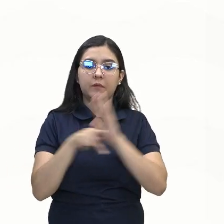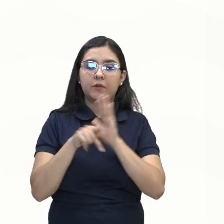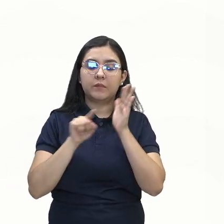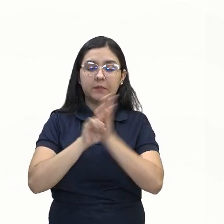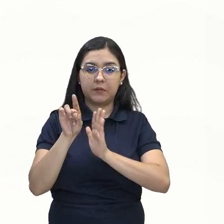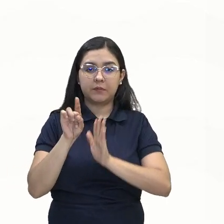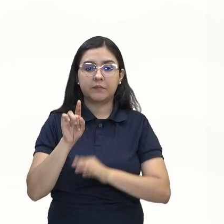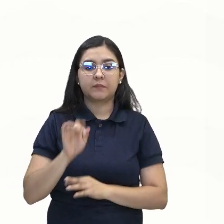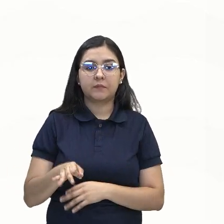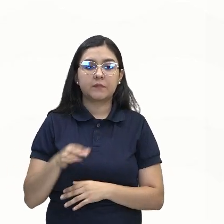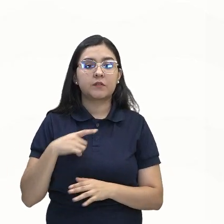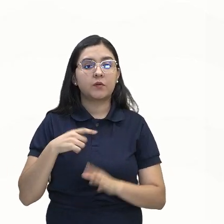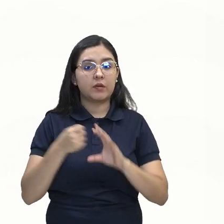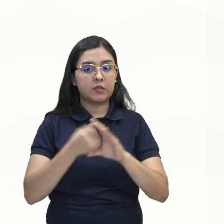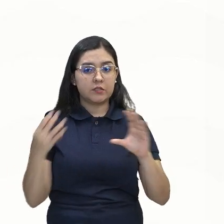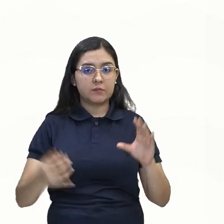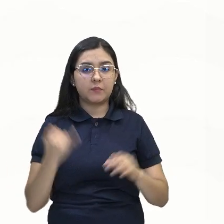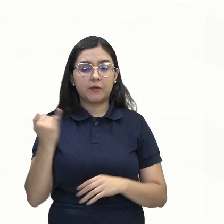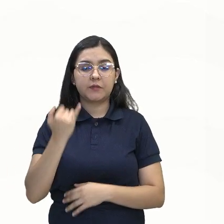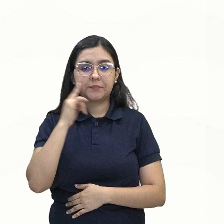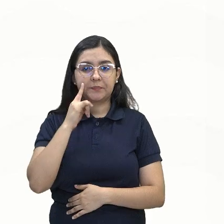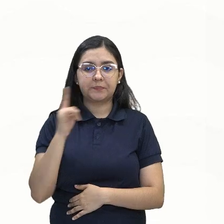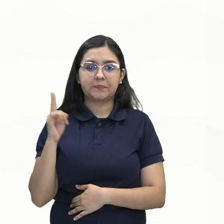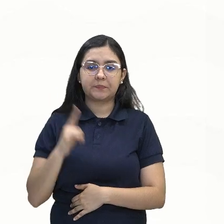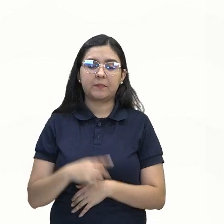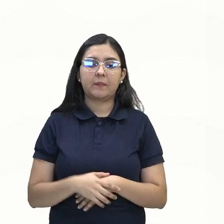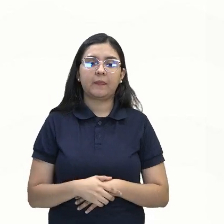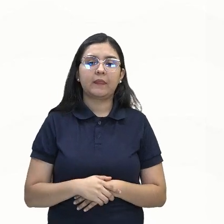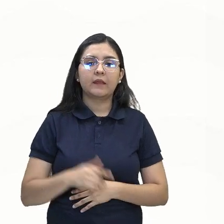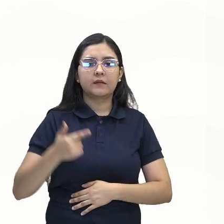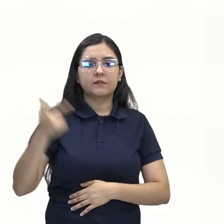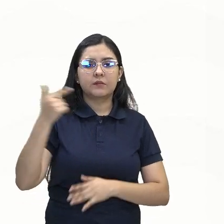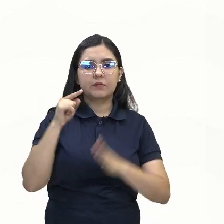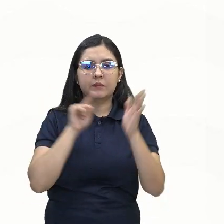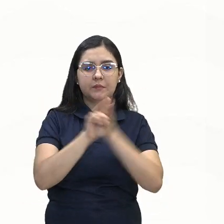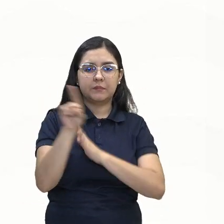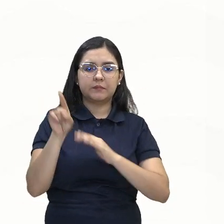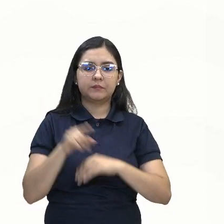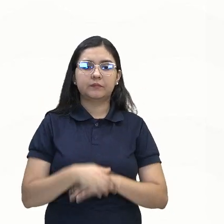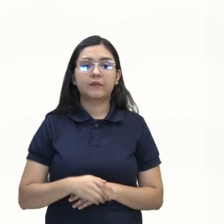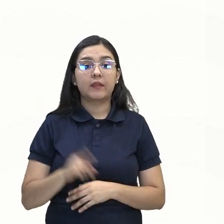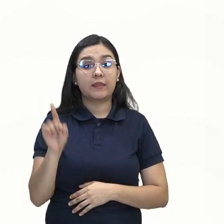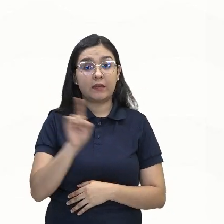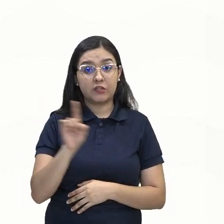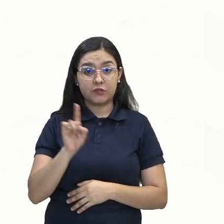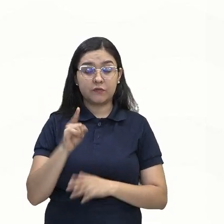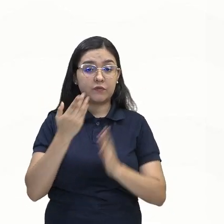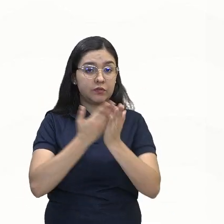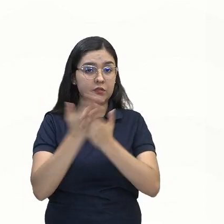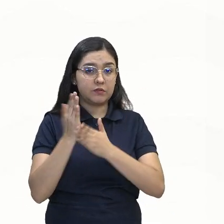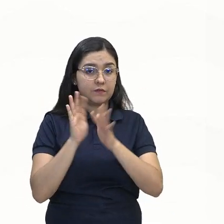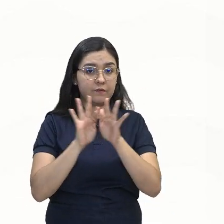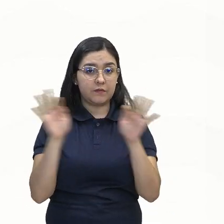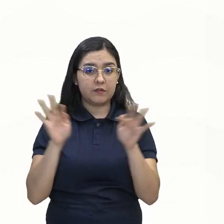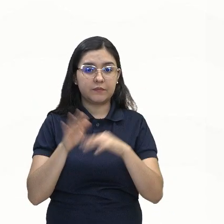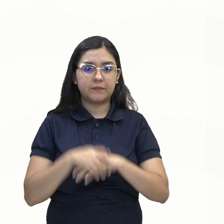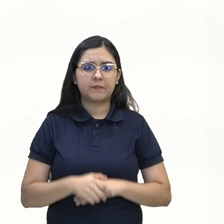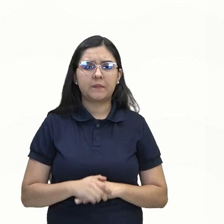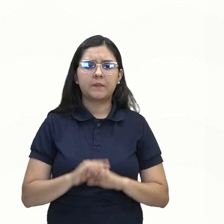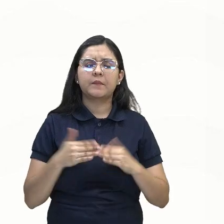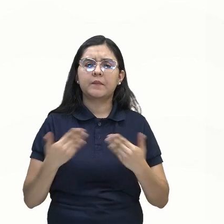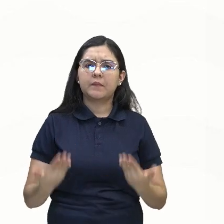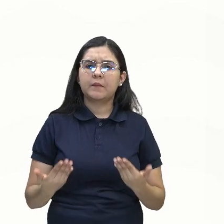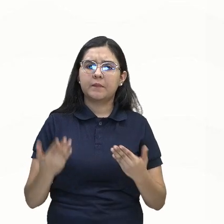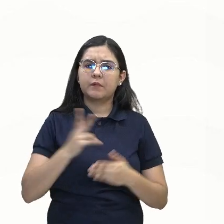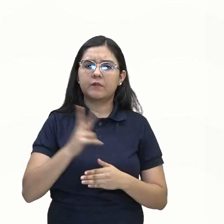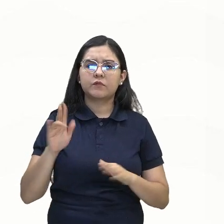bom? Isso é um aspecto importante. Segunda pergunta, olha só, aqui ó, é negativa, olha só. Teacher, mas qual é a diferença de uma